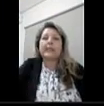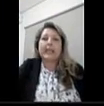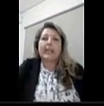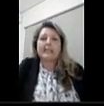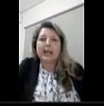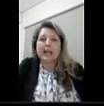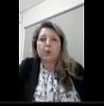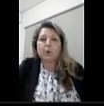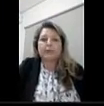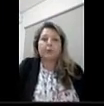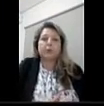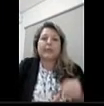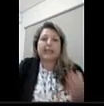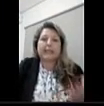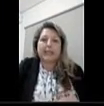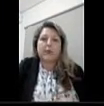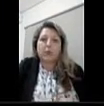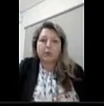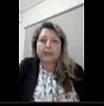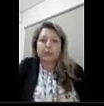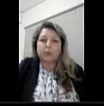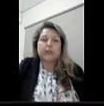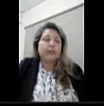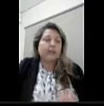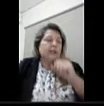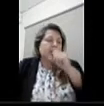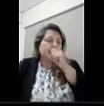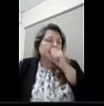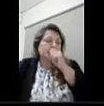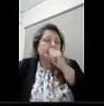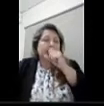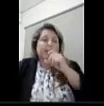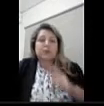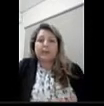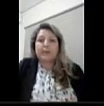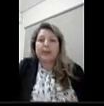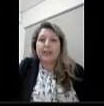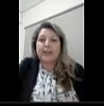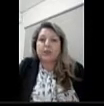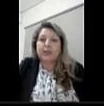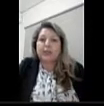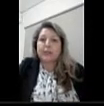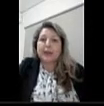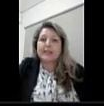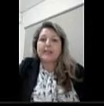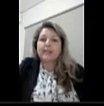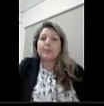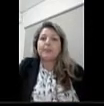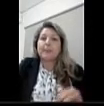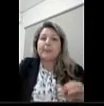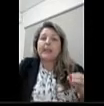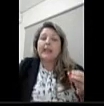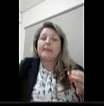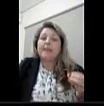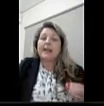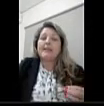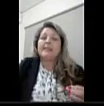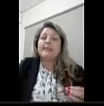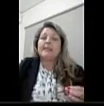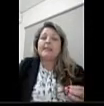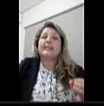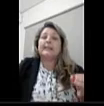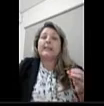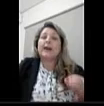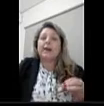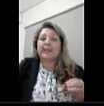que ela sabe o conteúdo, que ela tem o conteúdo. isso também vai ajudar bastante. E, mais